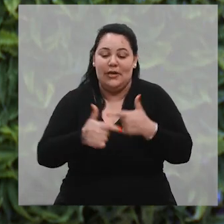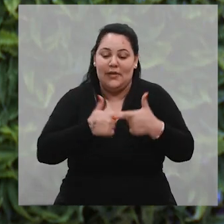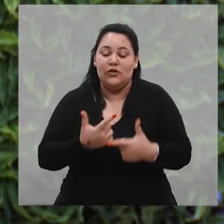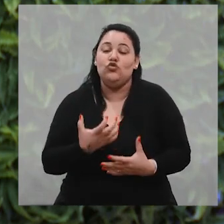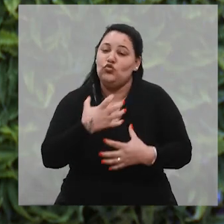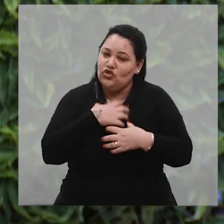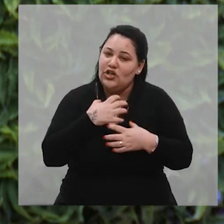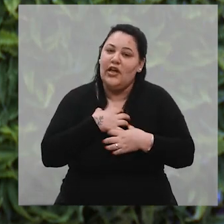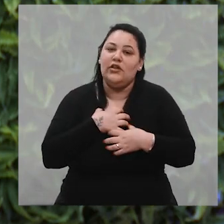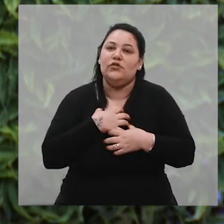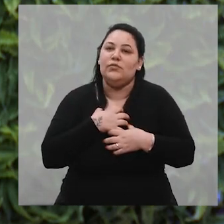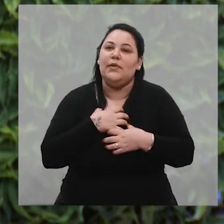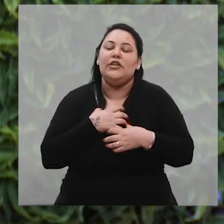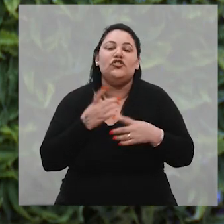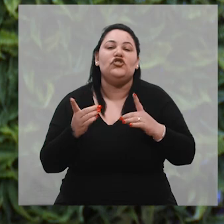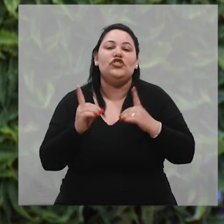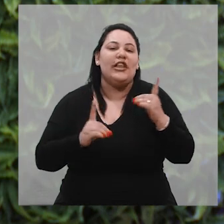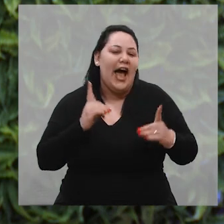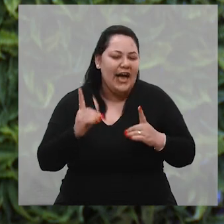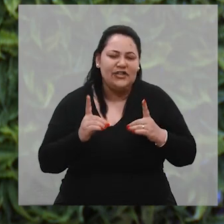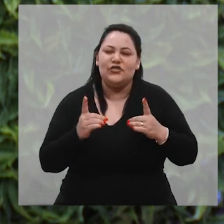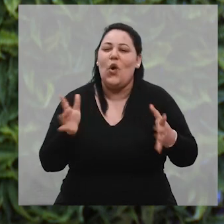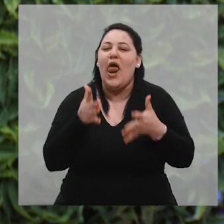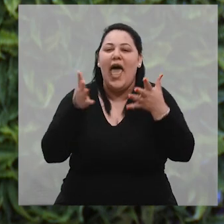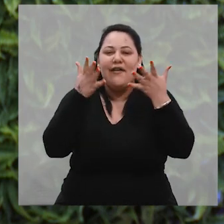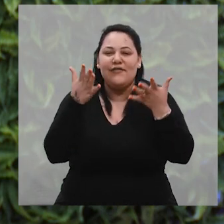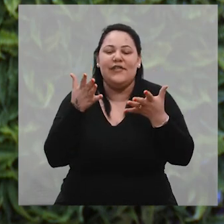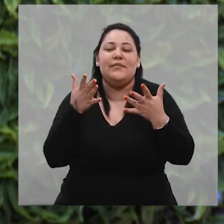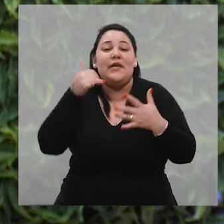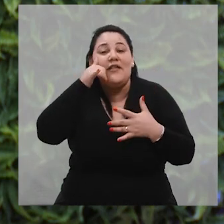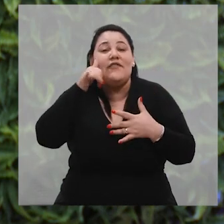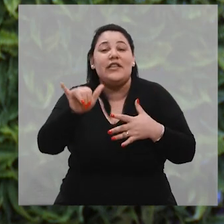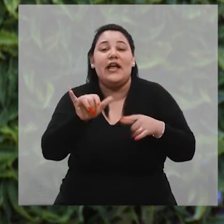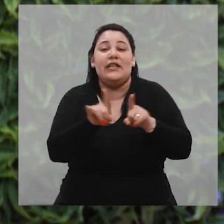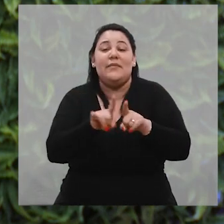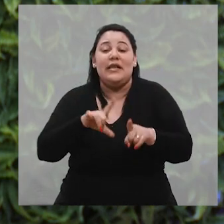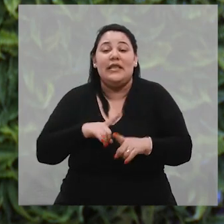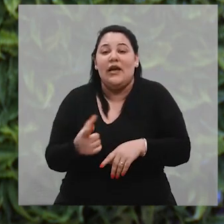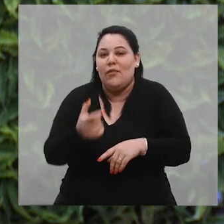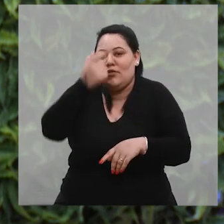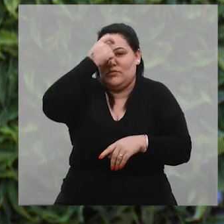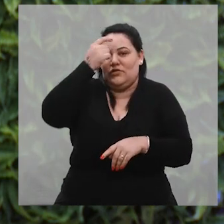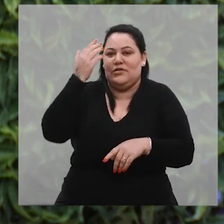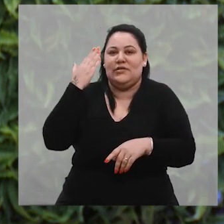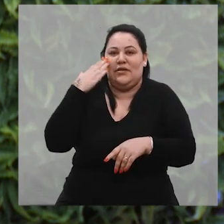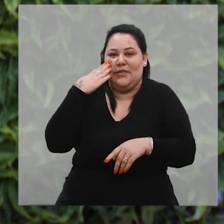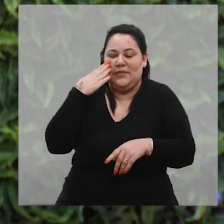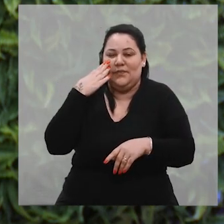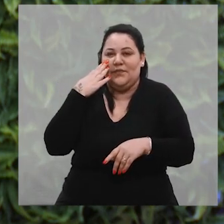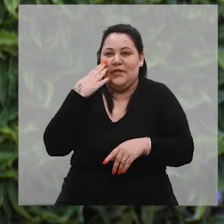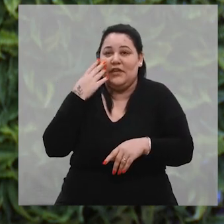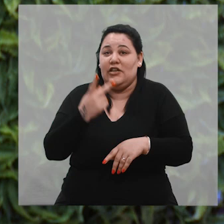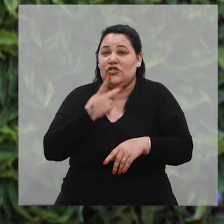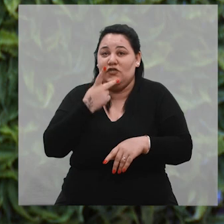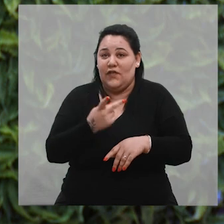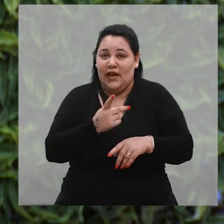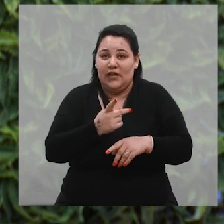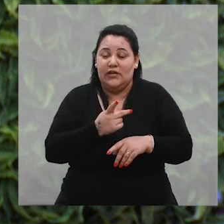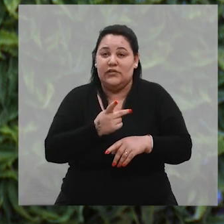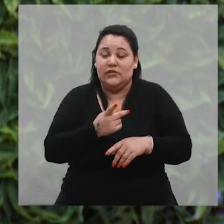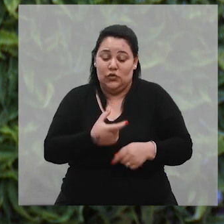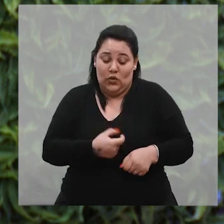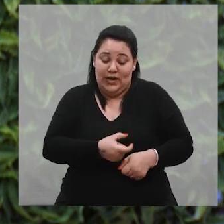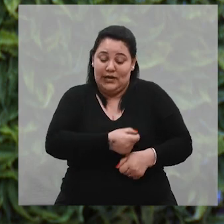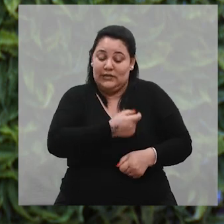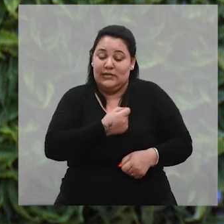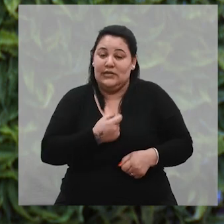forma educativa, preventiva, para estar tendo essa conscientização. E a gente diz que a questão do